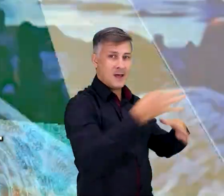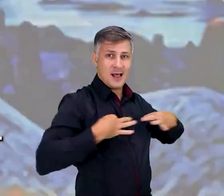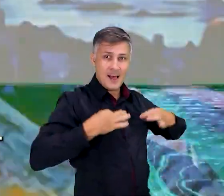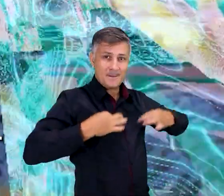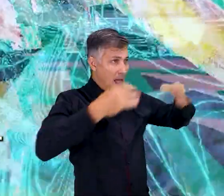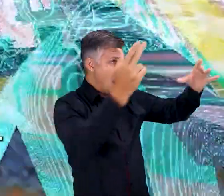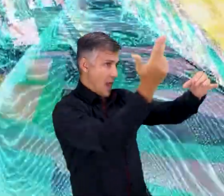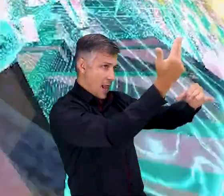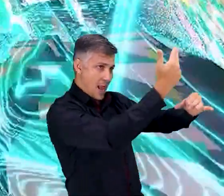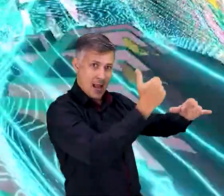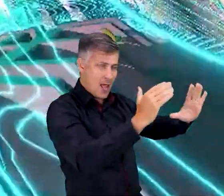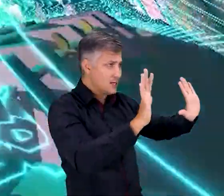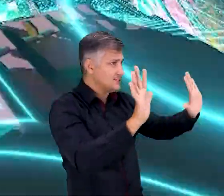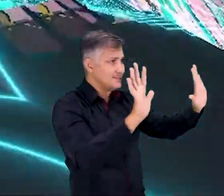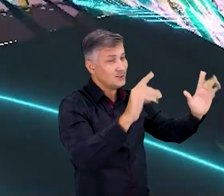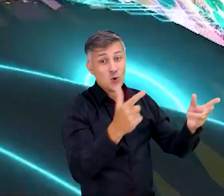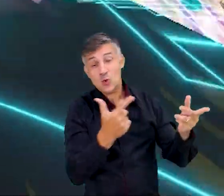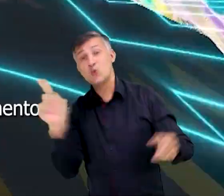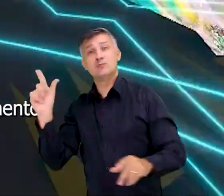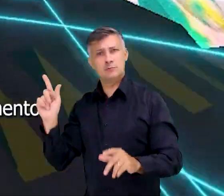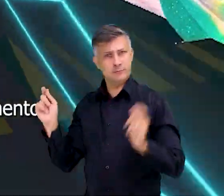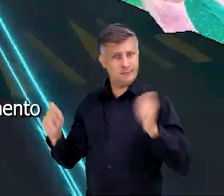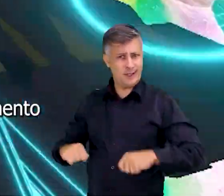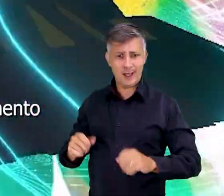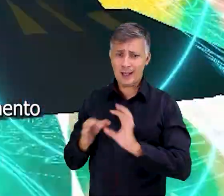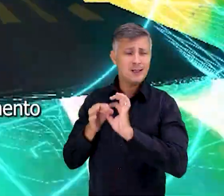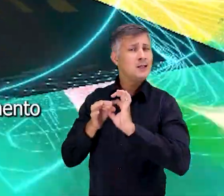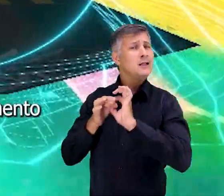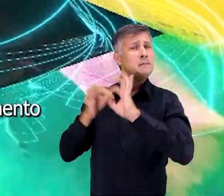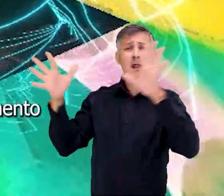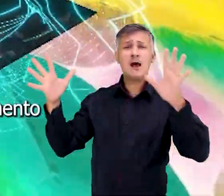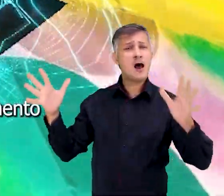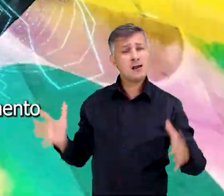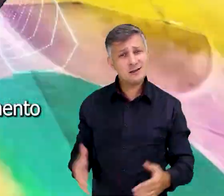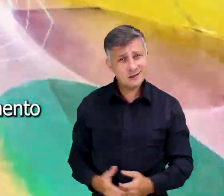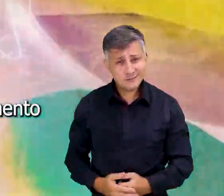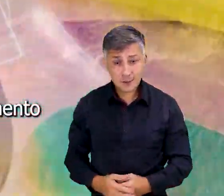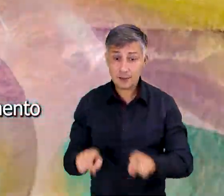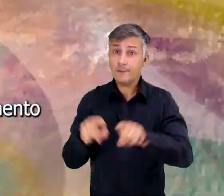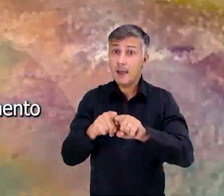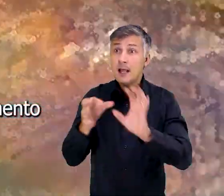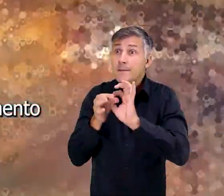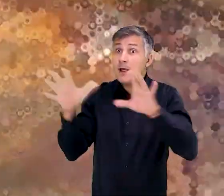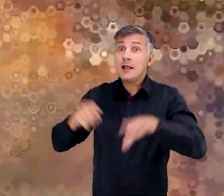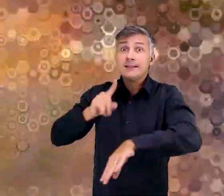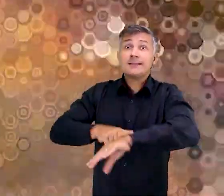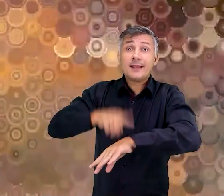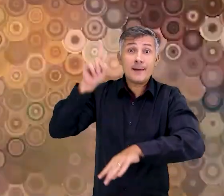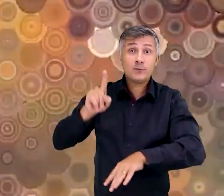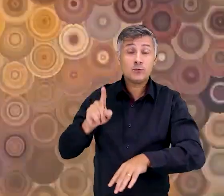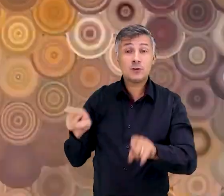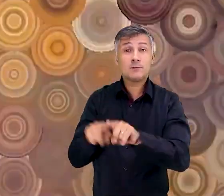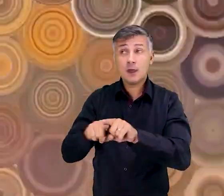pigmentos. Em nossa era, também podemos ter liberdade de rompimento com o tempo e com